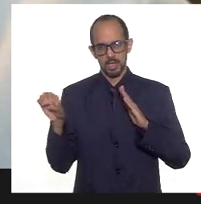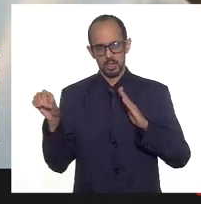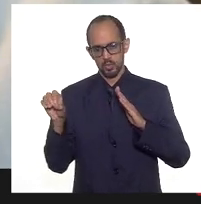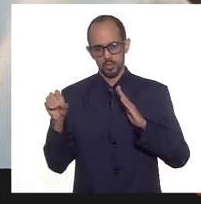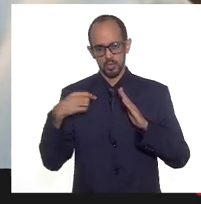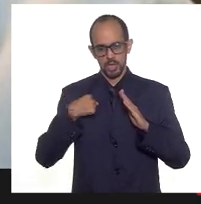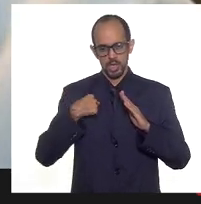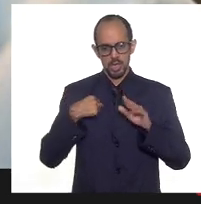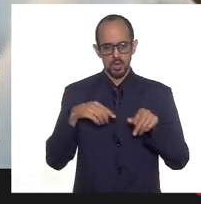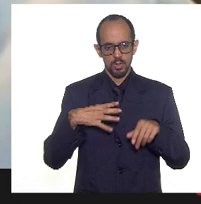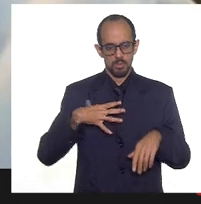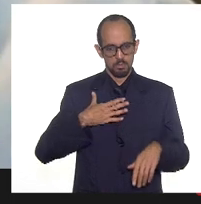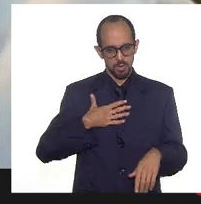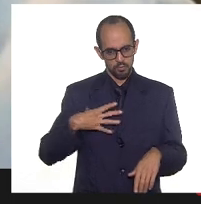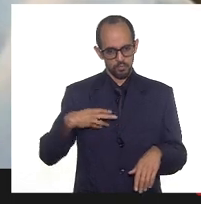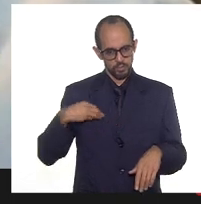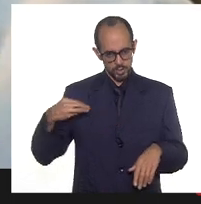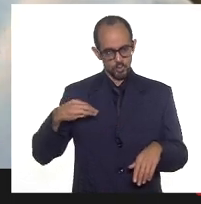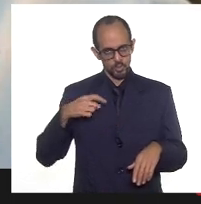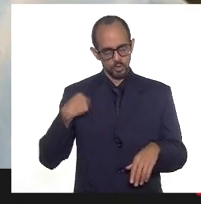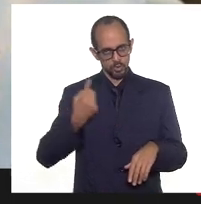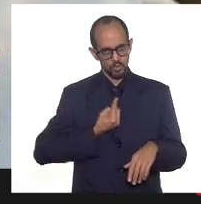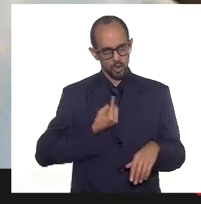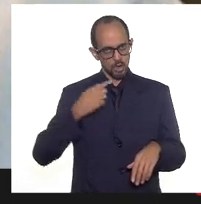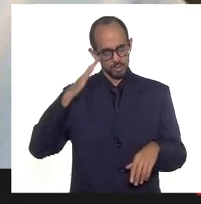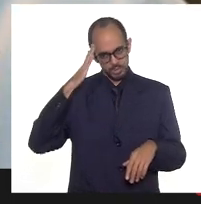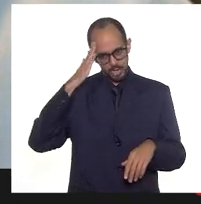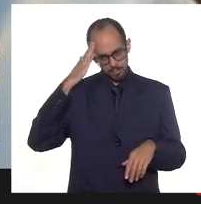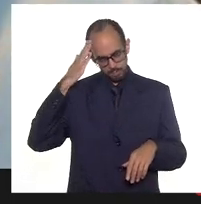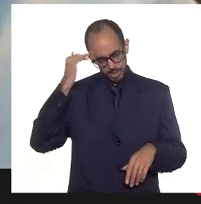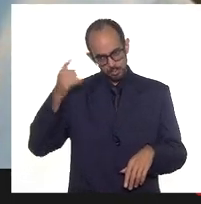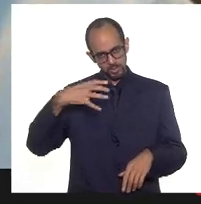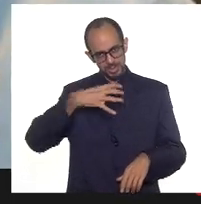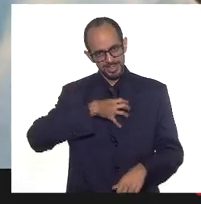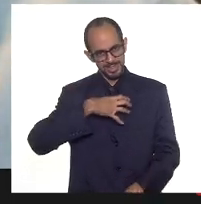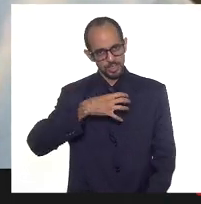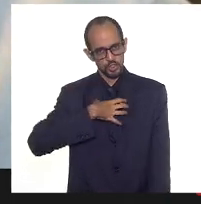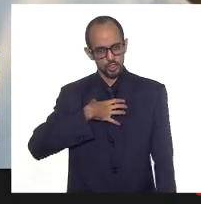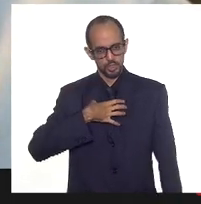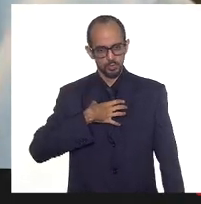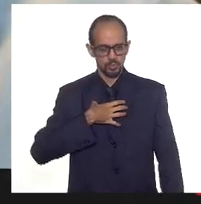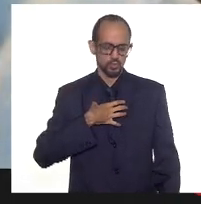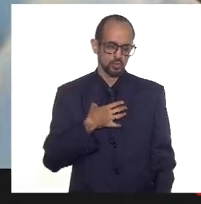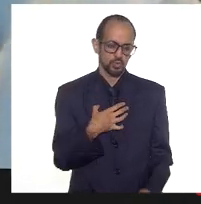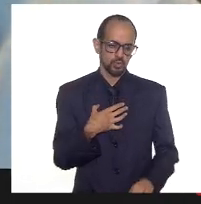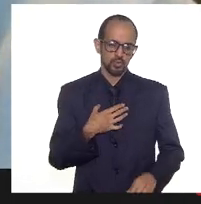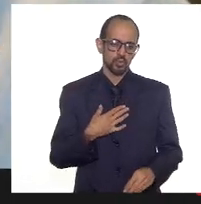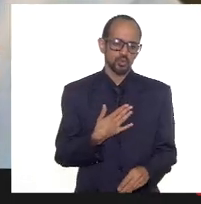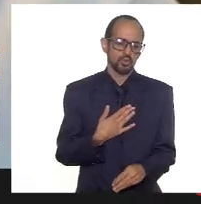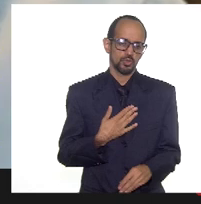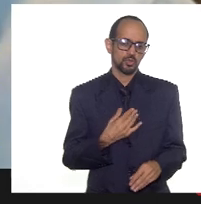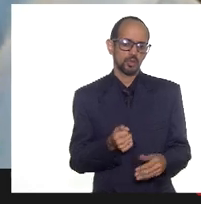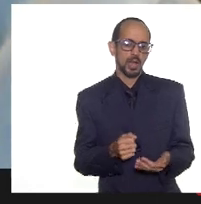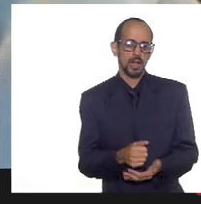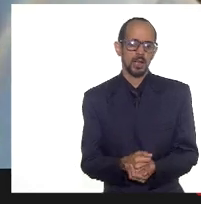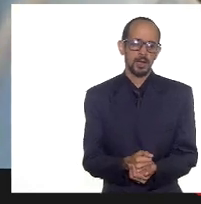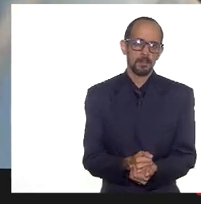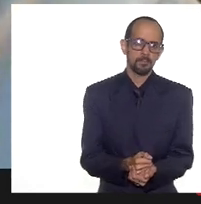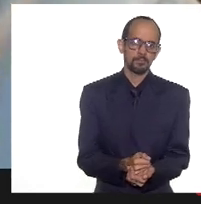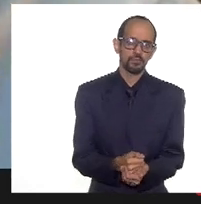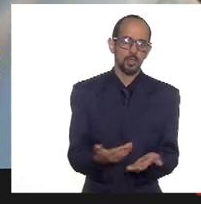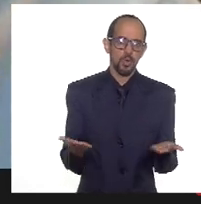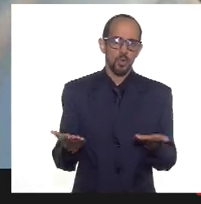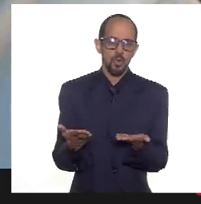filho. A gente sabe exatamente, sente na carne um pouco tudo exposto pela professora Ana